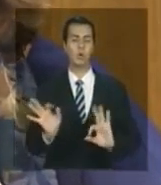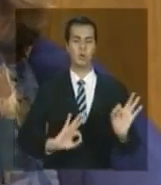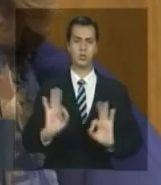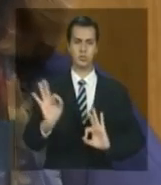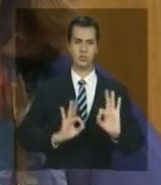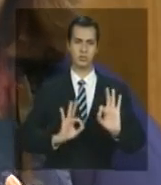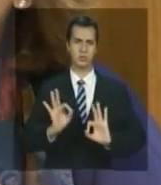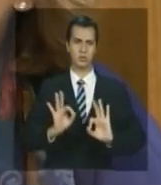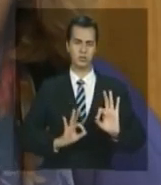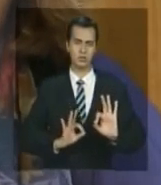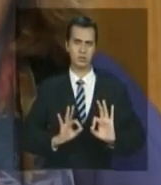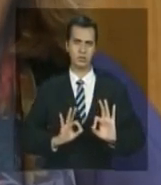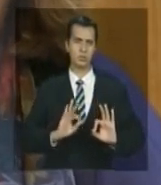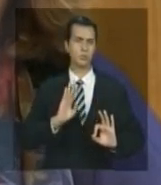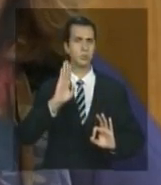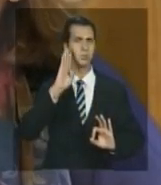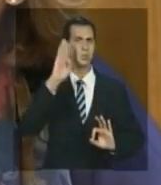no sentido de